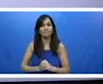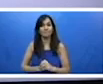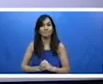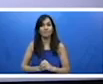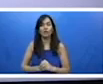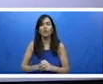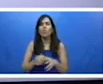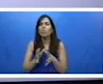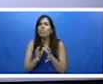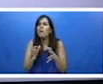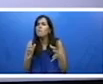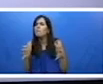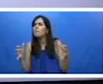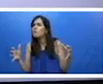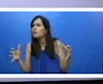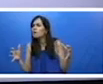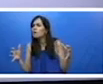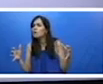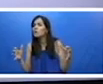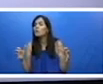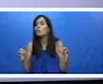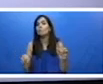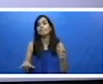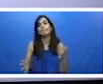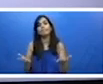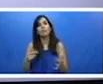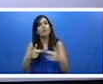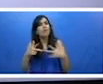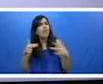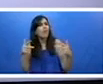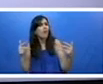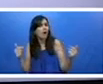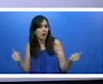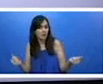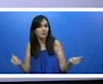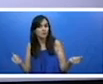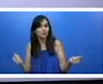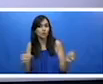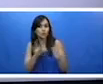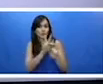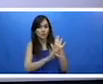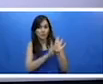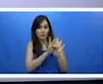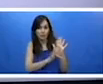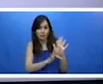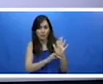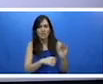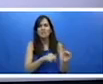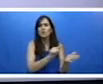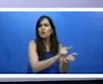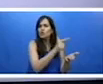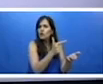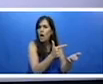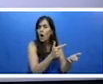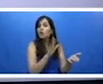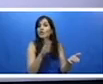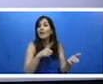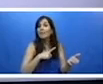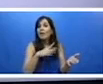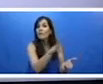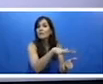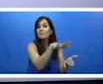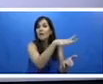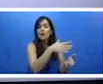extensão, o tamanho varia conforme o espaço disponível para o texto. Então, se é um jornal, ele já vai ter um espaço lá